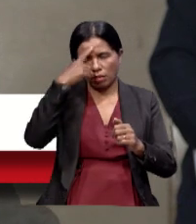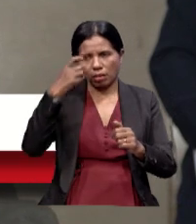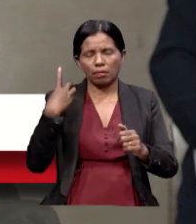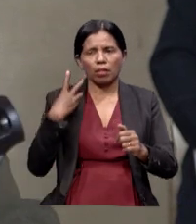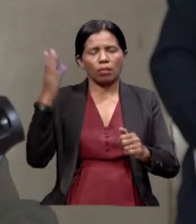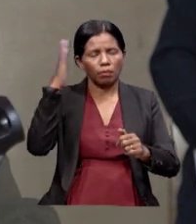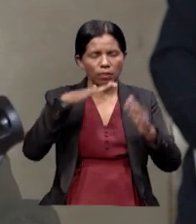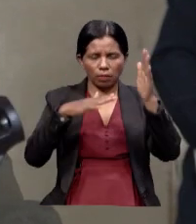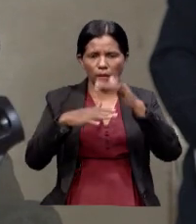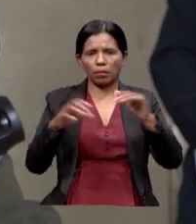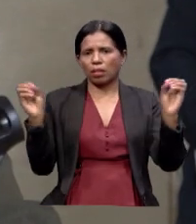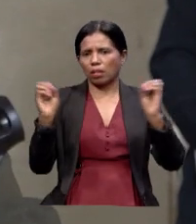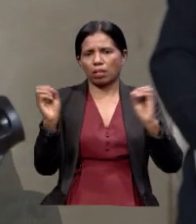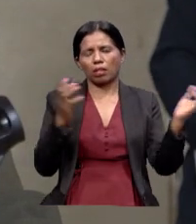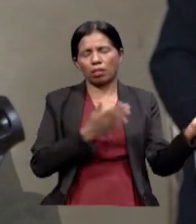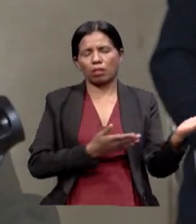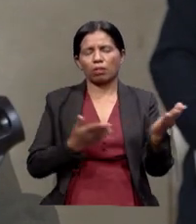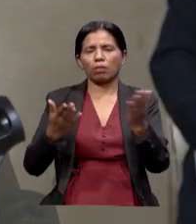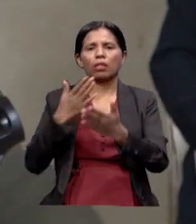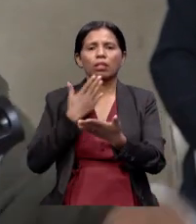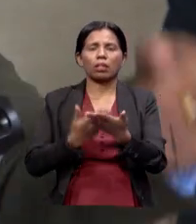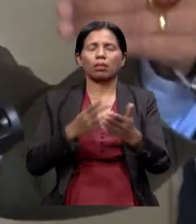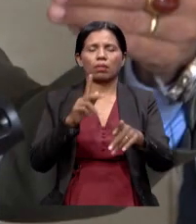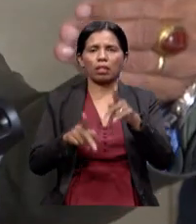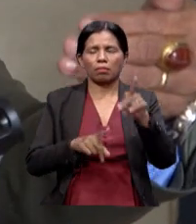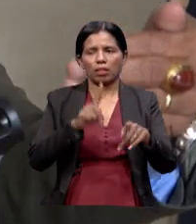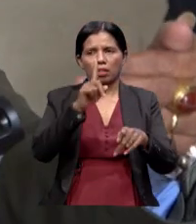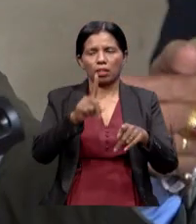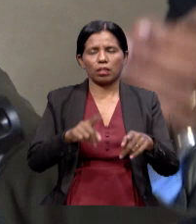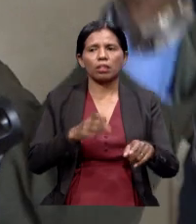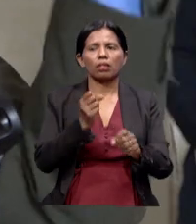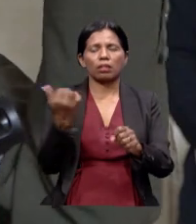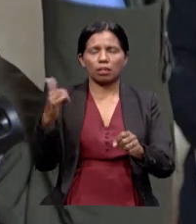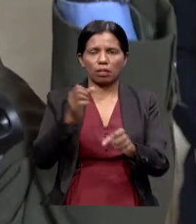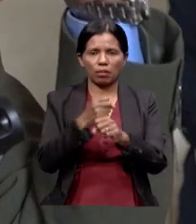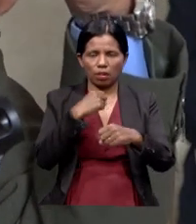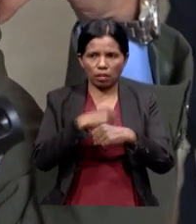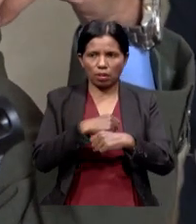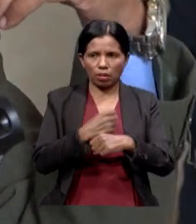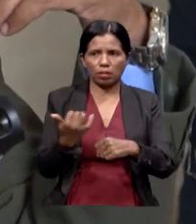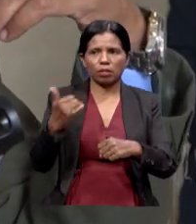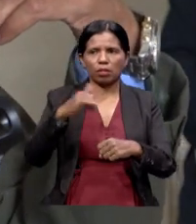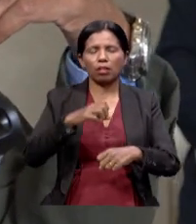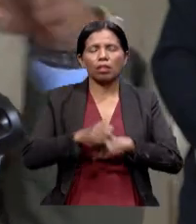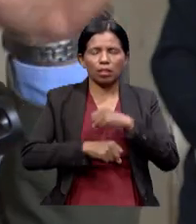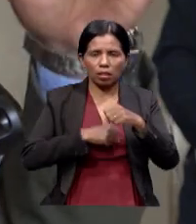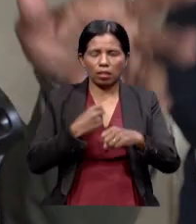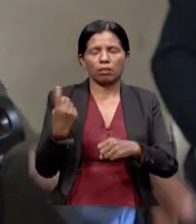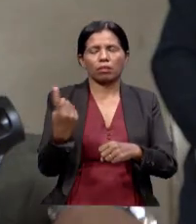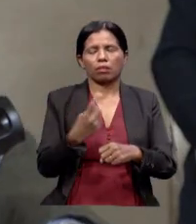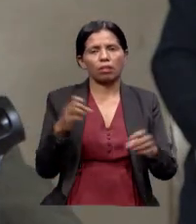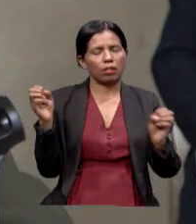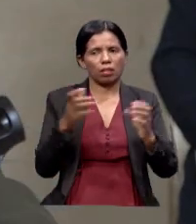lori beneficio bai meira. Nen sirne be halu, nen sirne be sofre consequência la